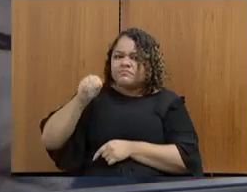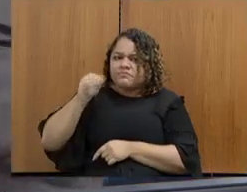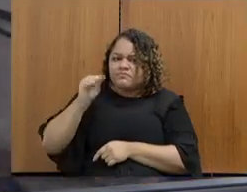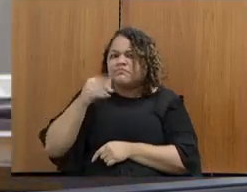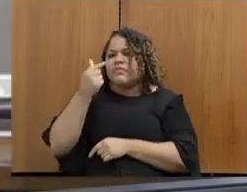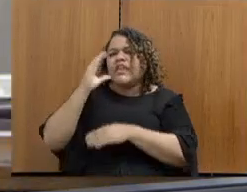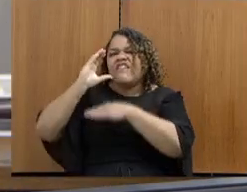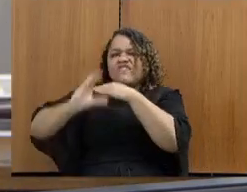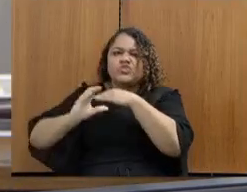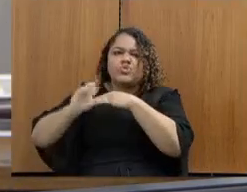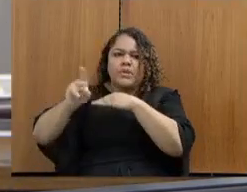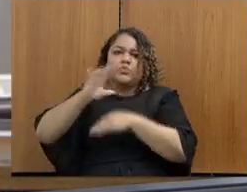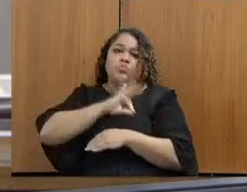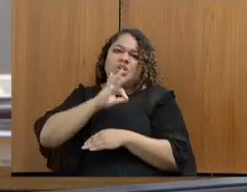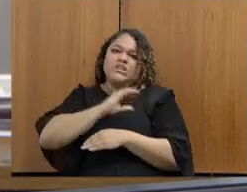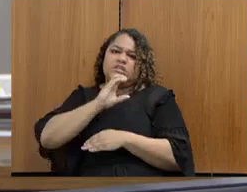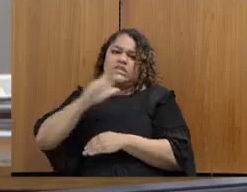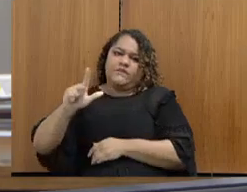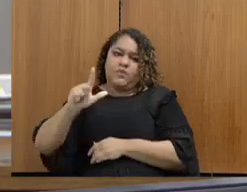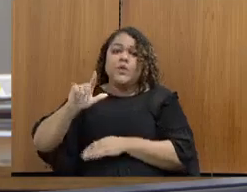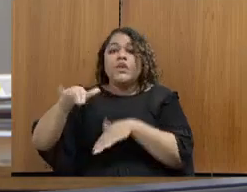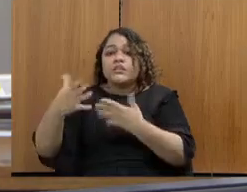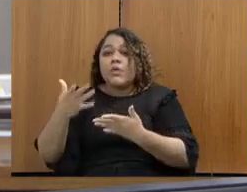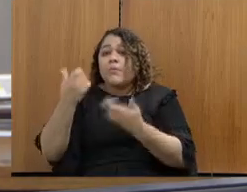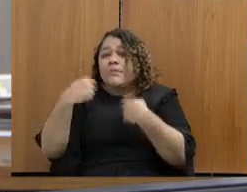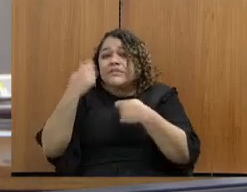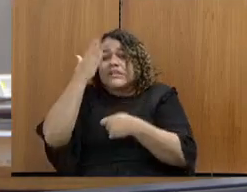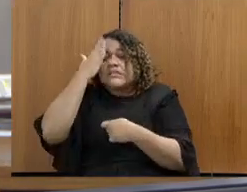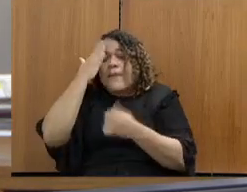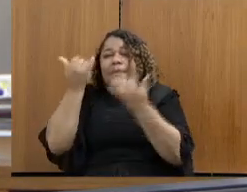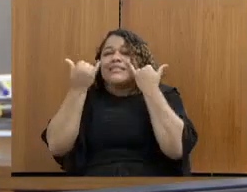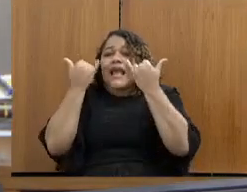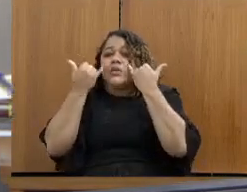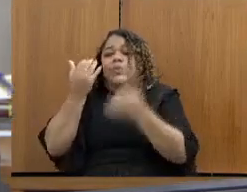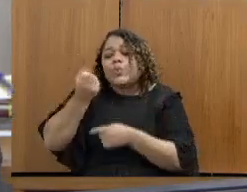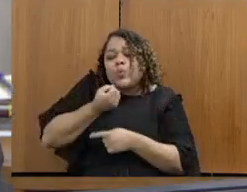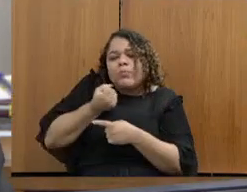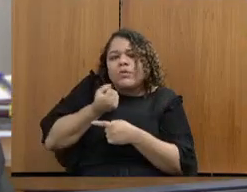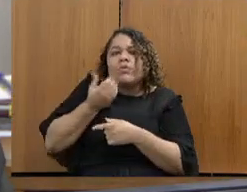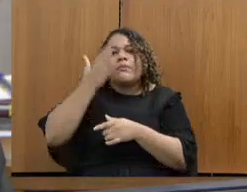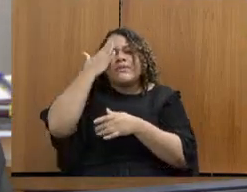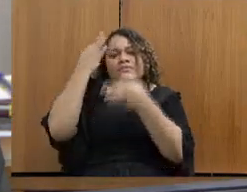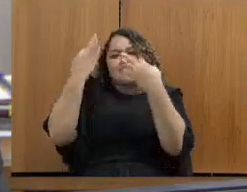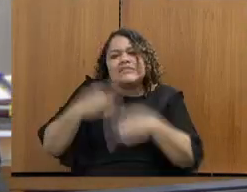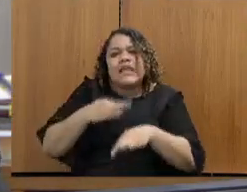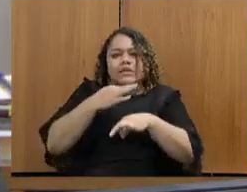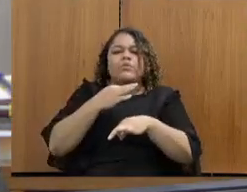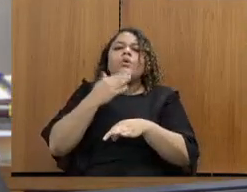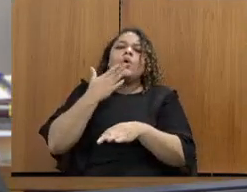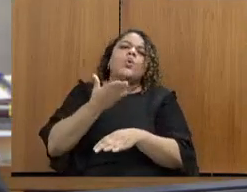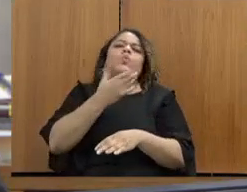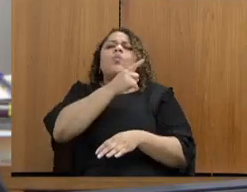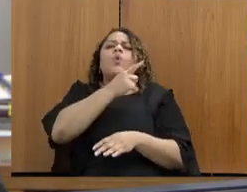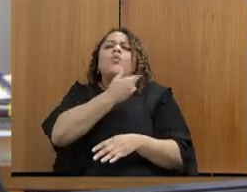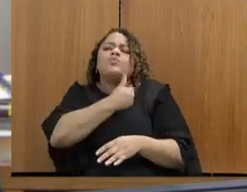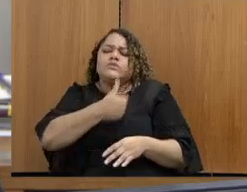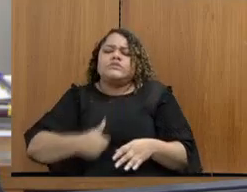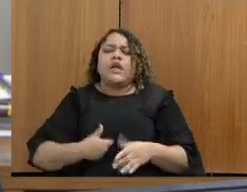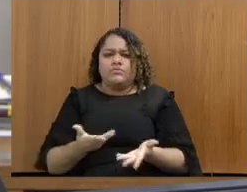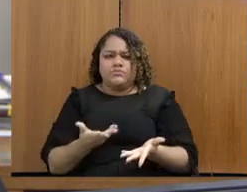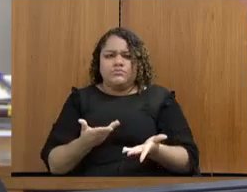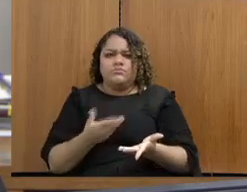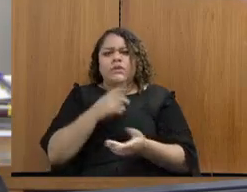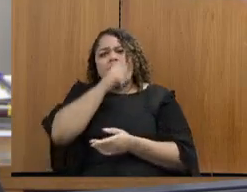então ele precisa dos números investimento do estado não é de emendas parlamentares estaduais federais